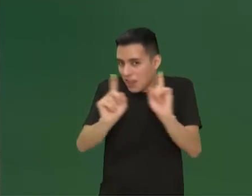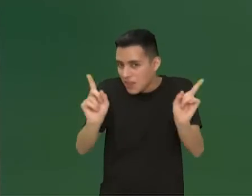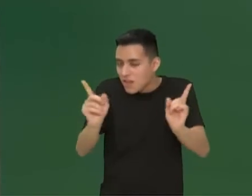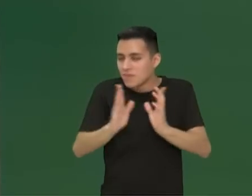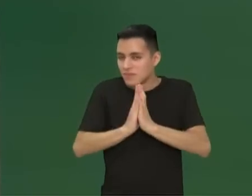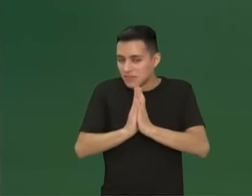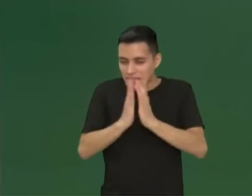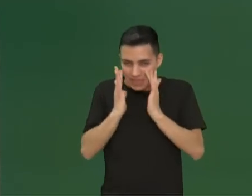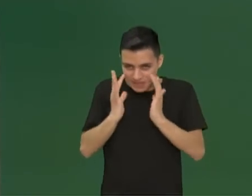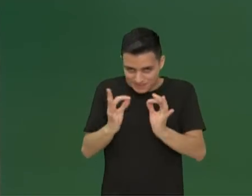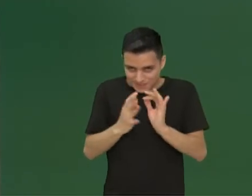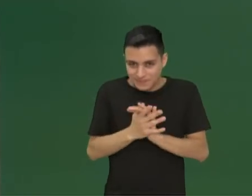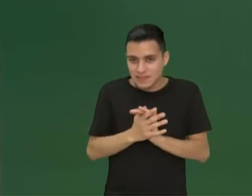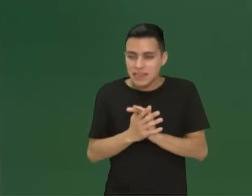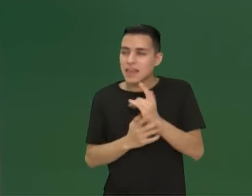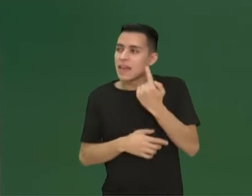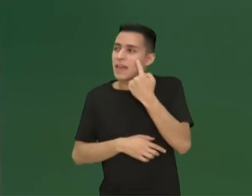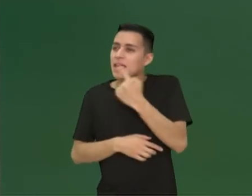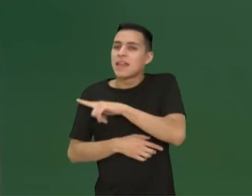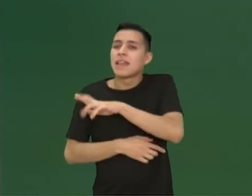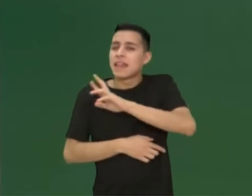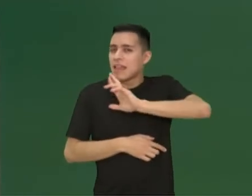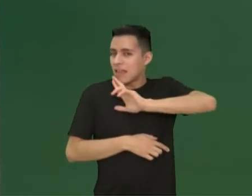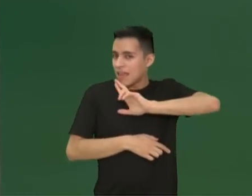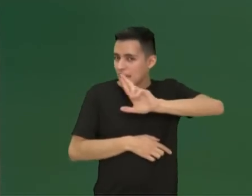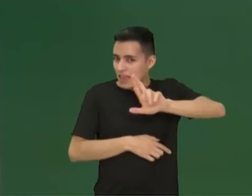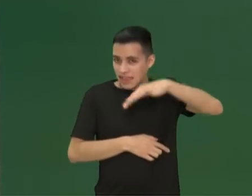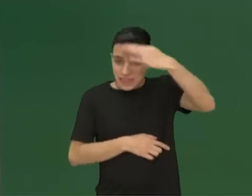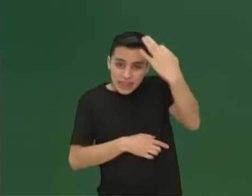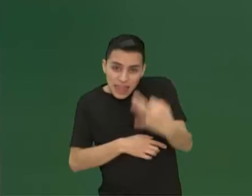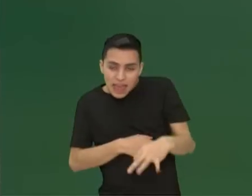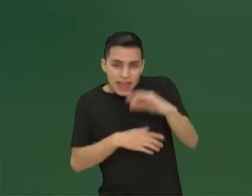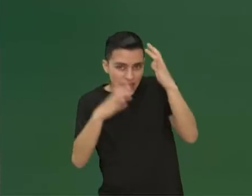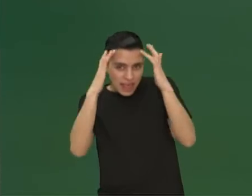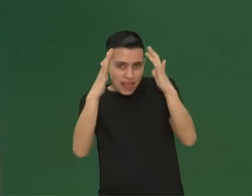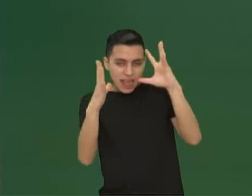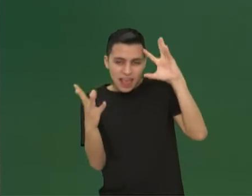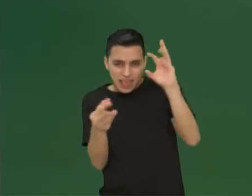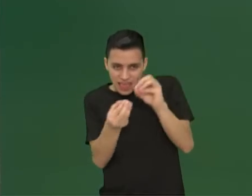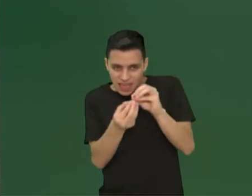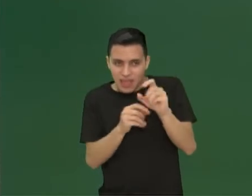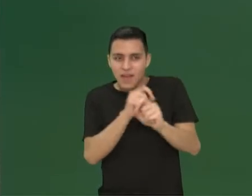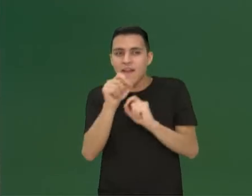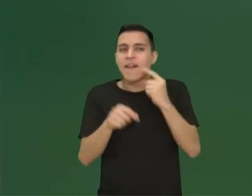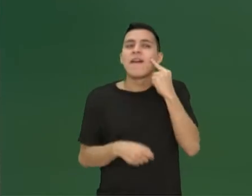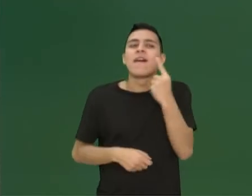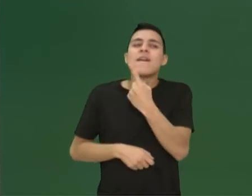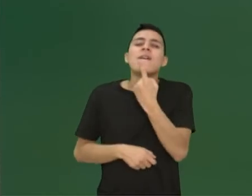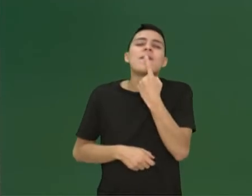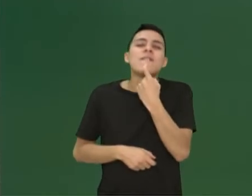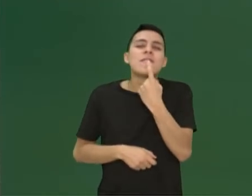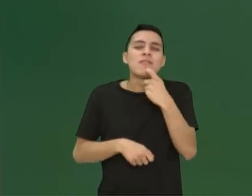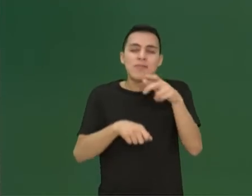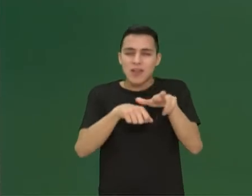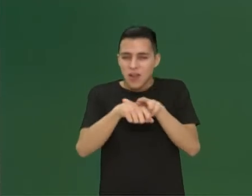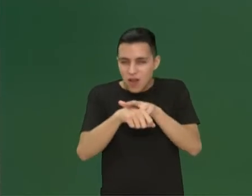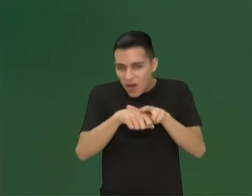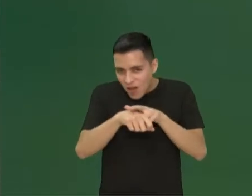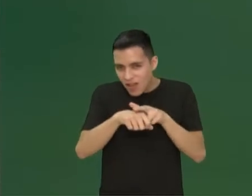lado. Então, a resposta, o correto que o nosso cérebro tem que fazer é vermelho,